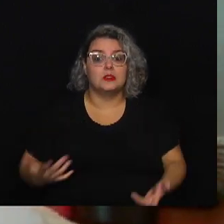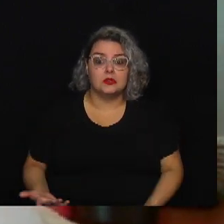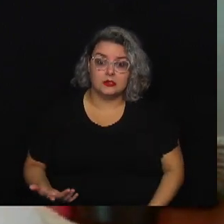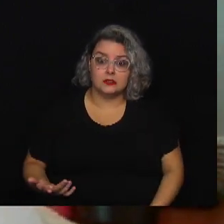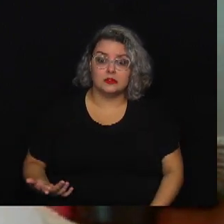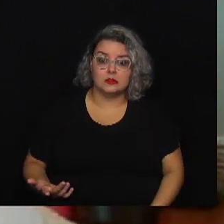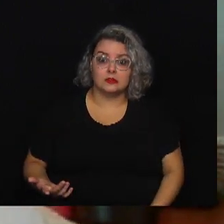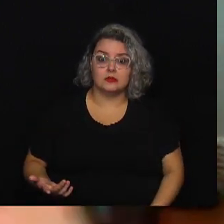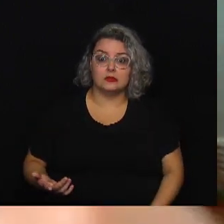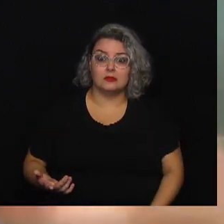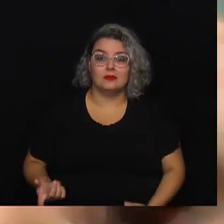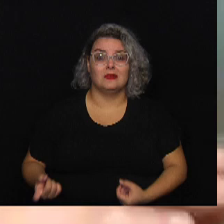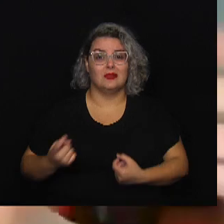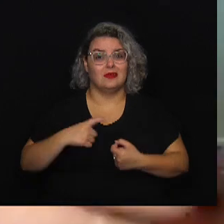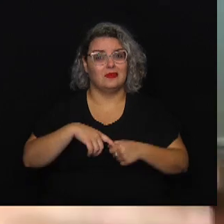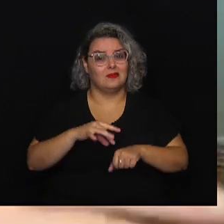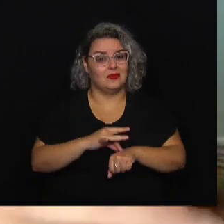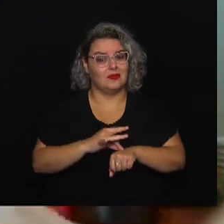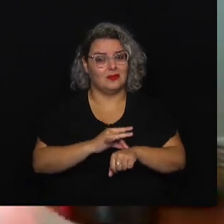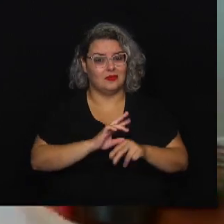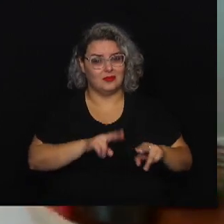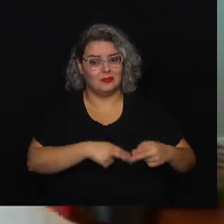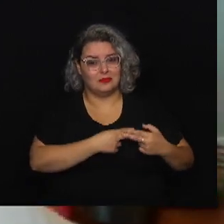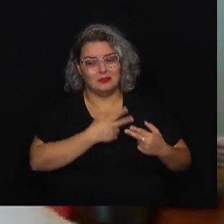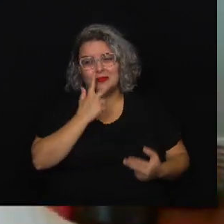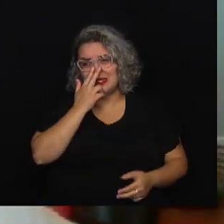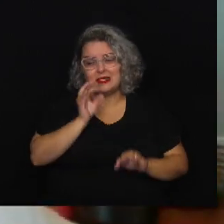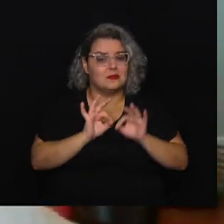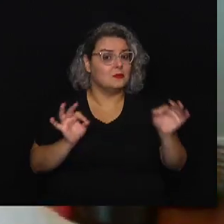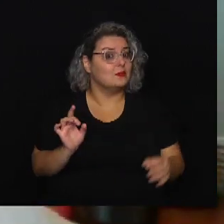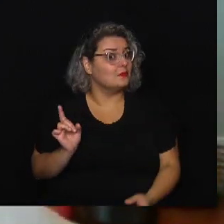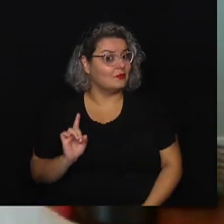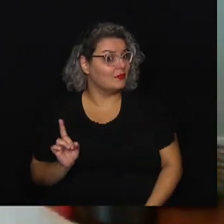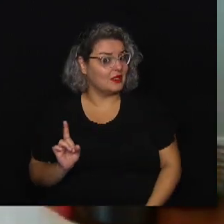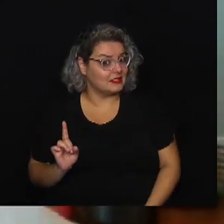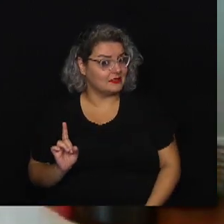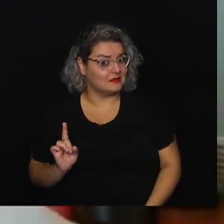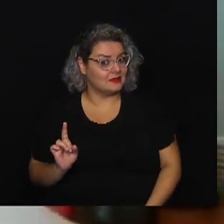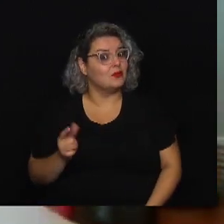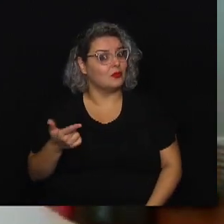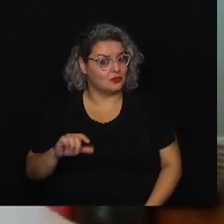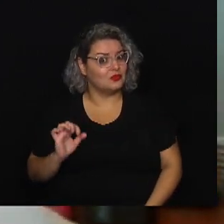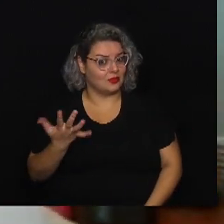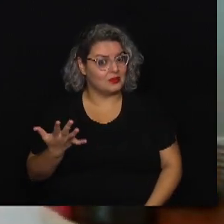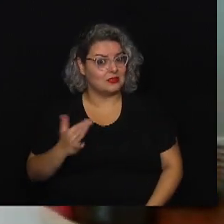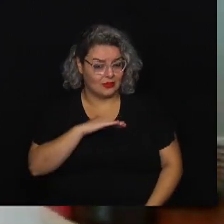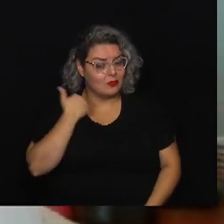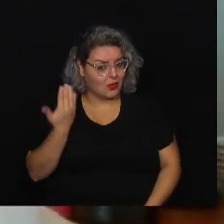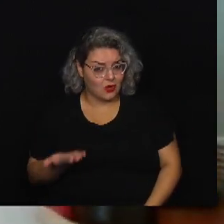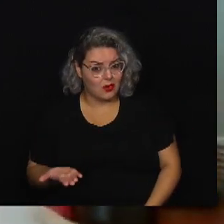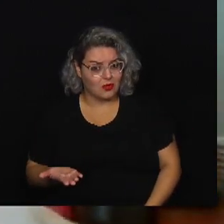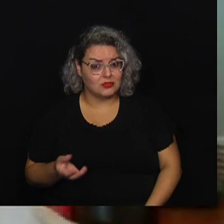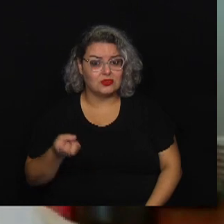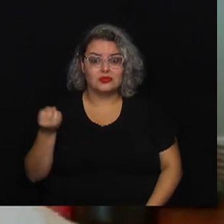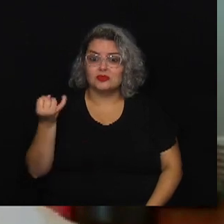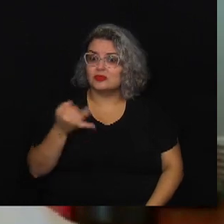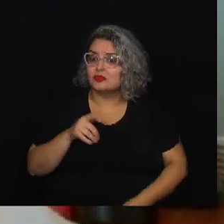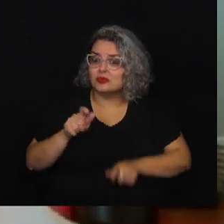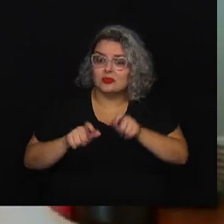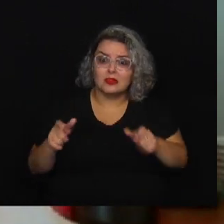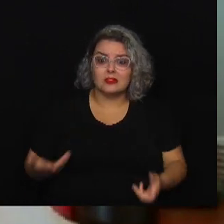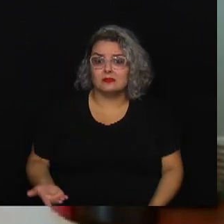de luto. Agora parece que está longe, né? Mas não está, É. né? Quantas pessoas